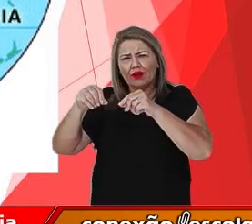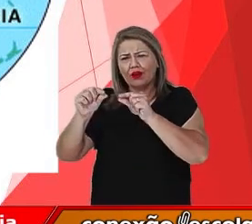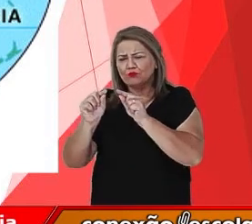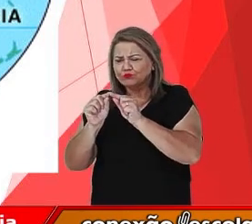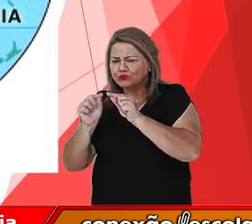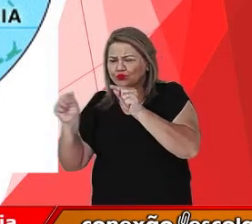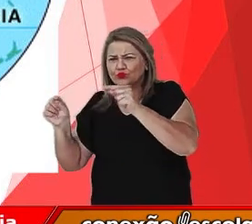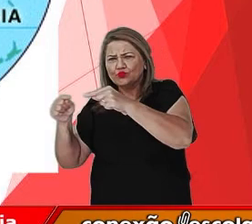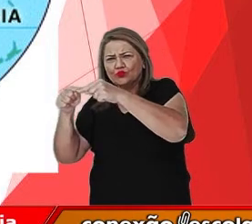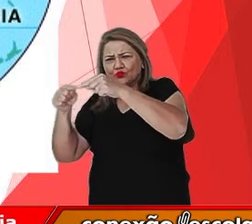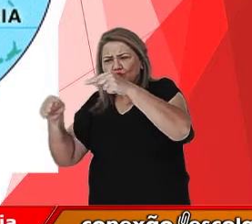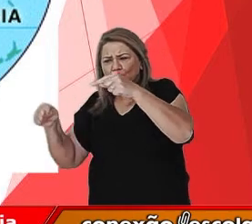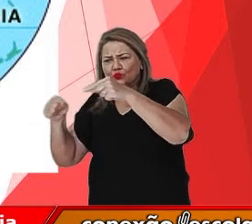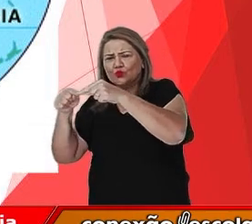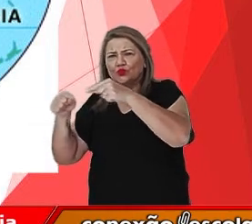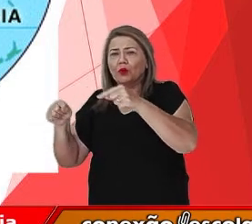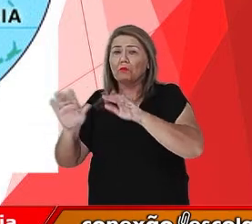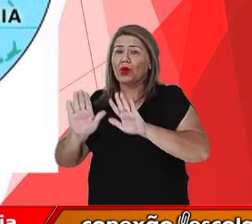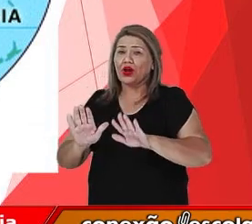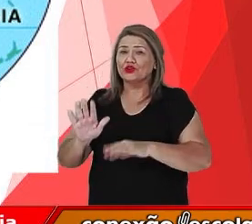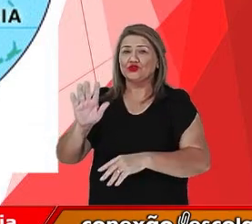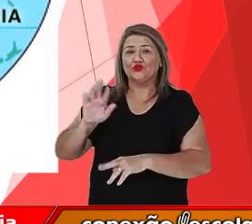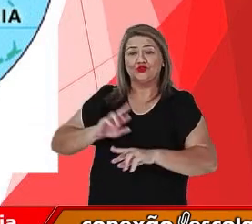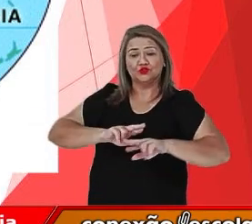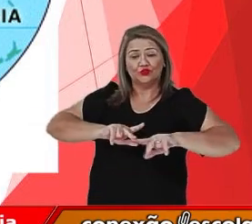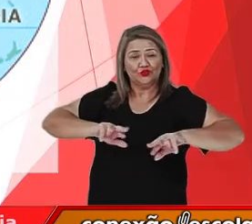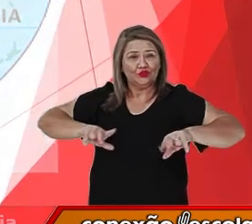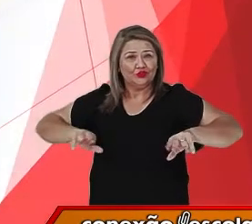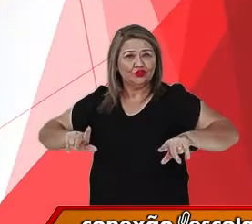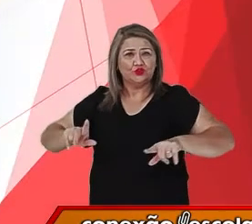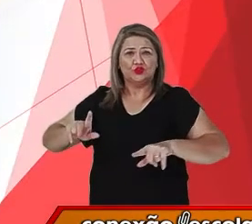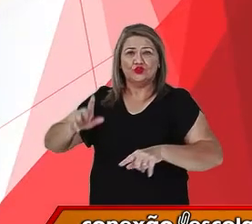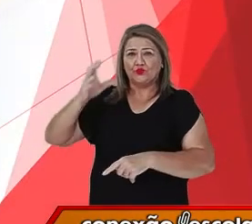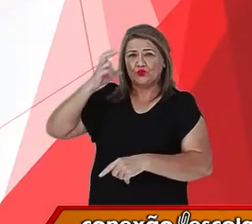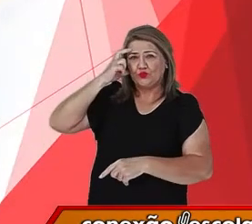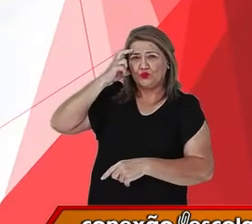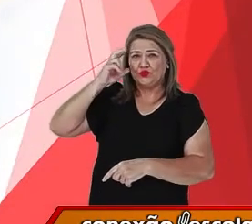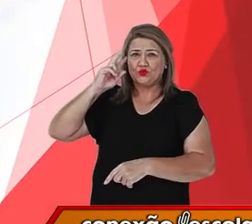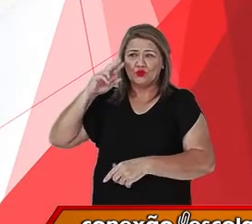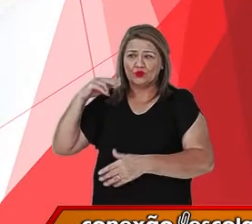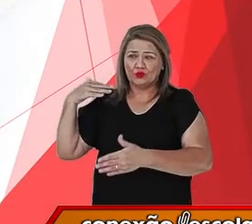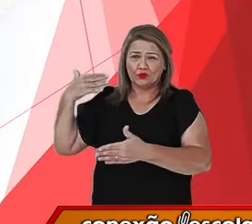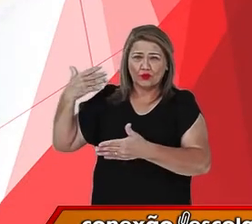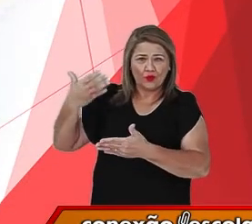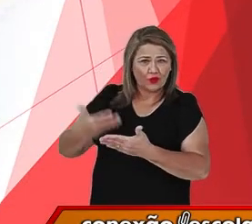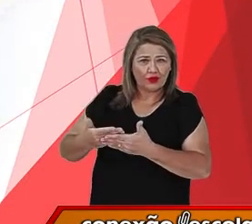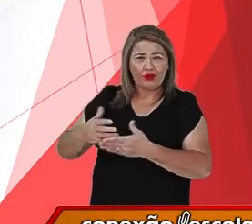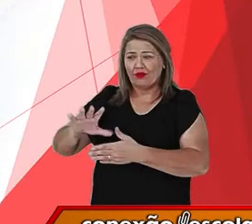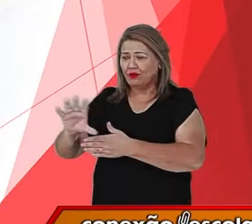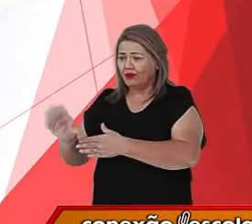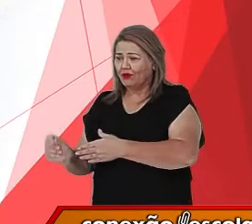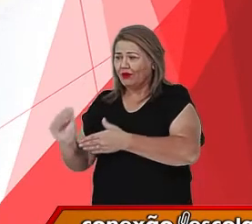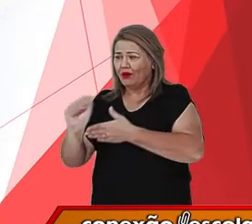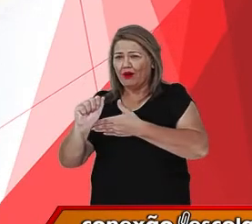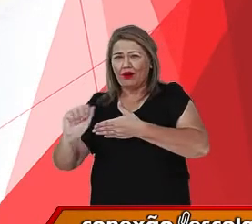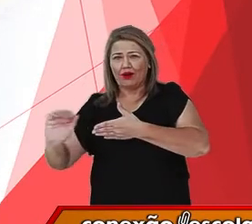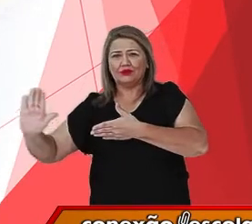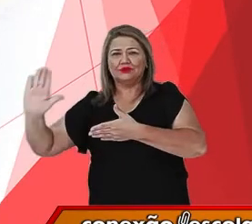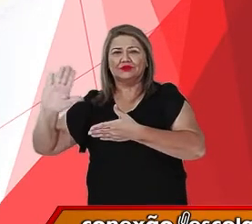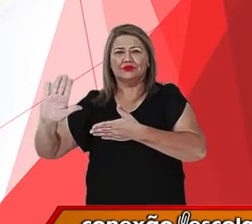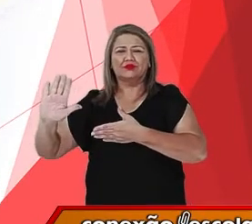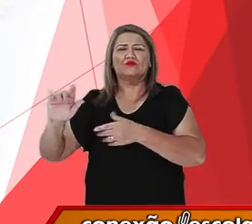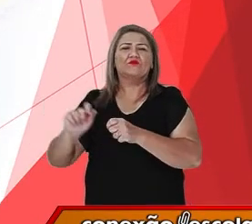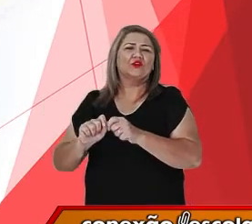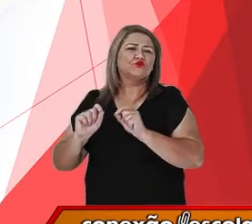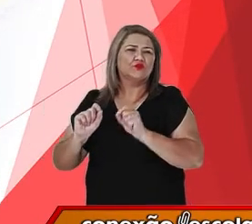dois continentes, as diferenças históricas, as diferenças culturais entre a África e a Ásia faz com que cada